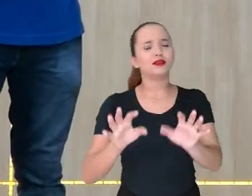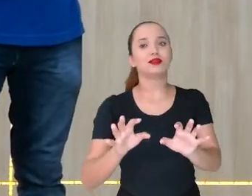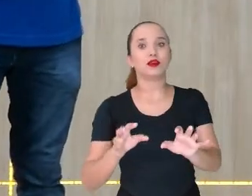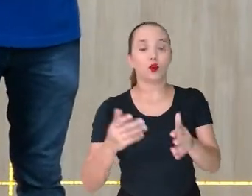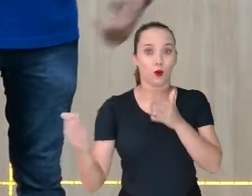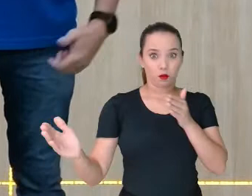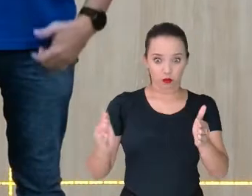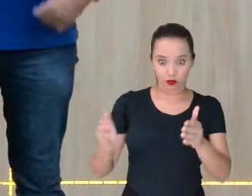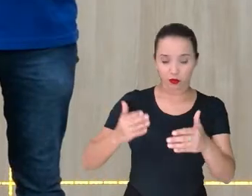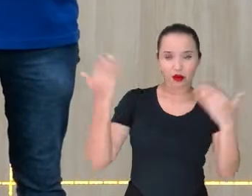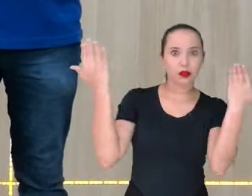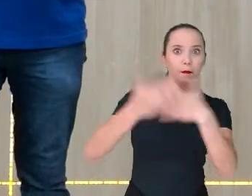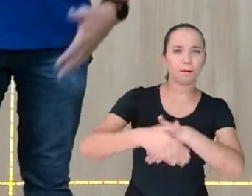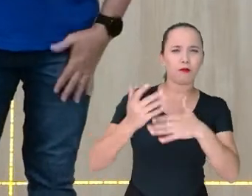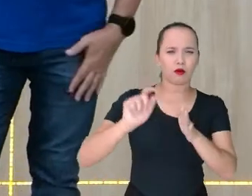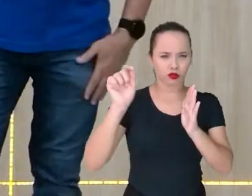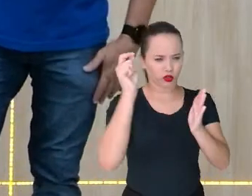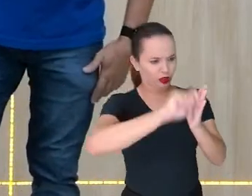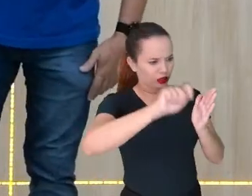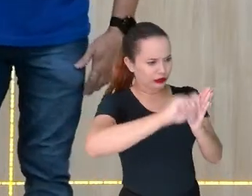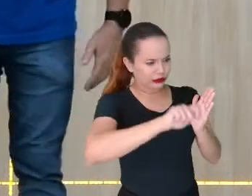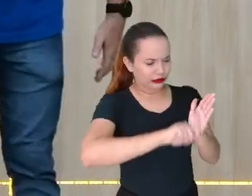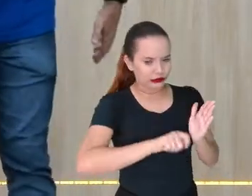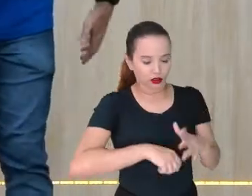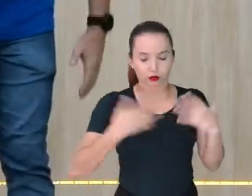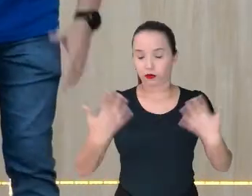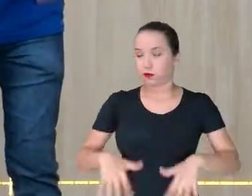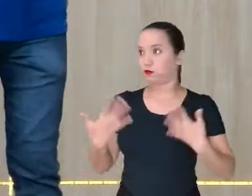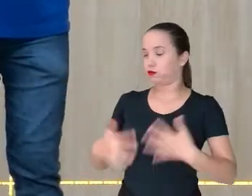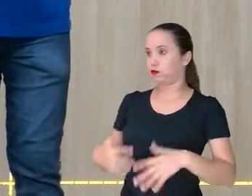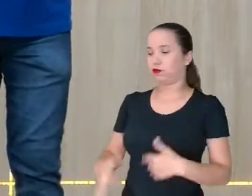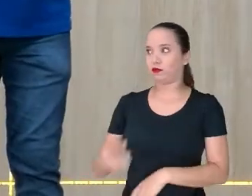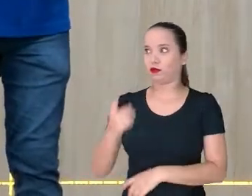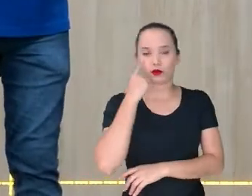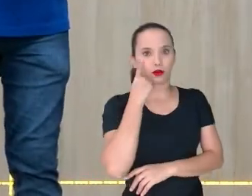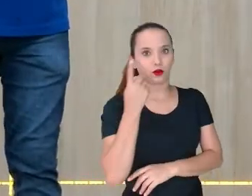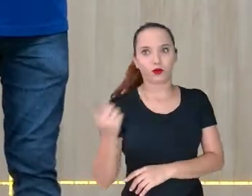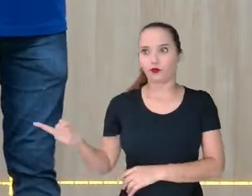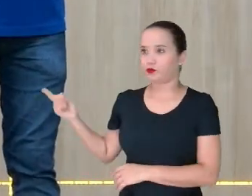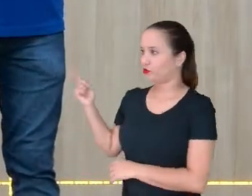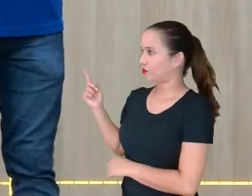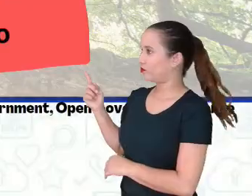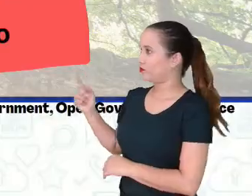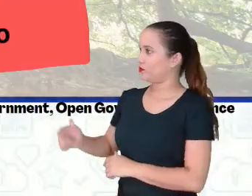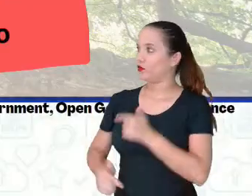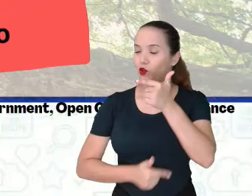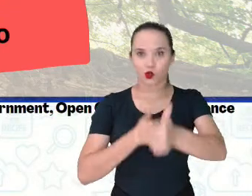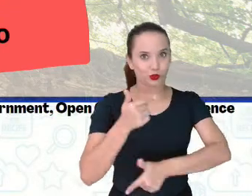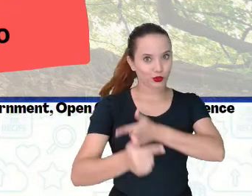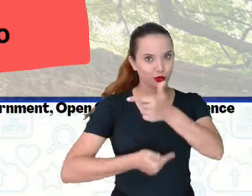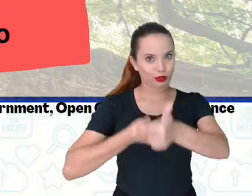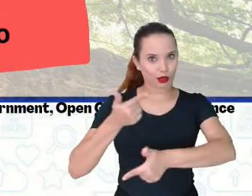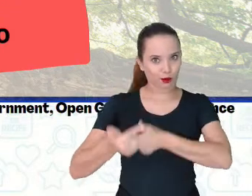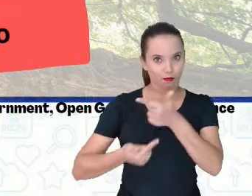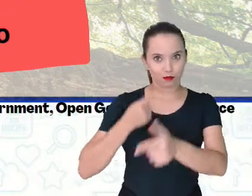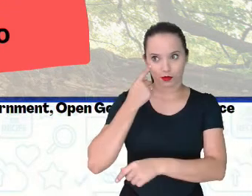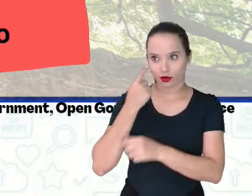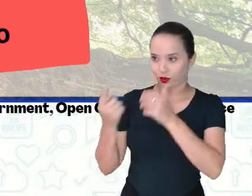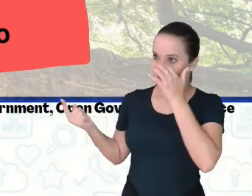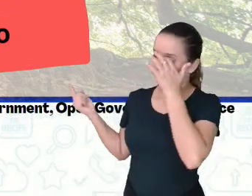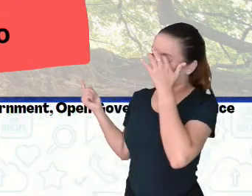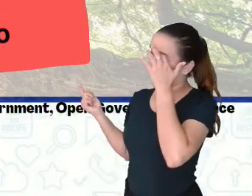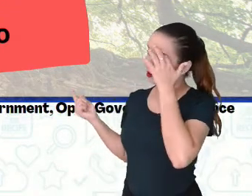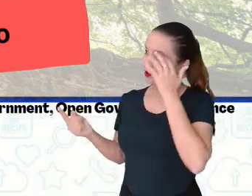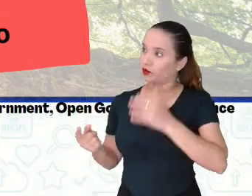prova, corrigir prova, eita meu Jesus amado, vamos embora. Agora ali, ó, no seu slide ali tem a questão do trabalho, tá vendo só lá? As Sim. relações